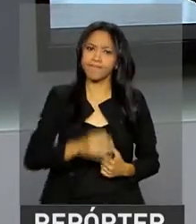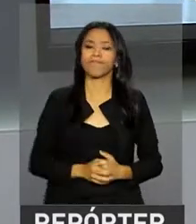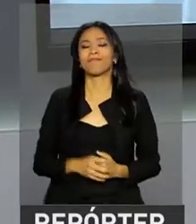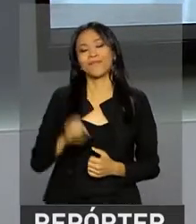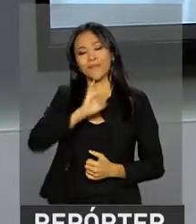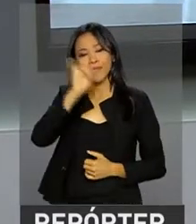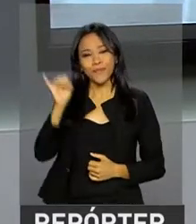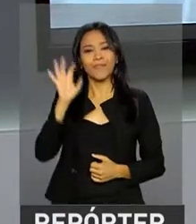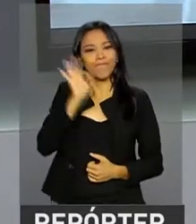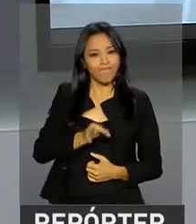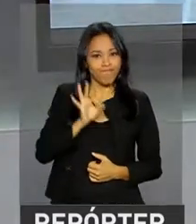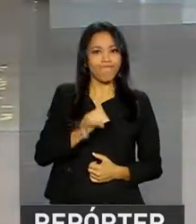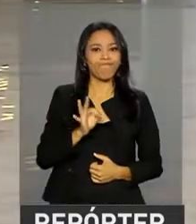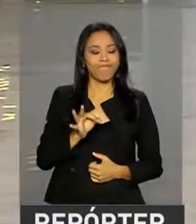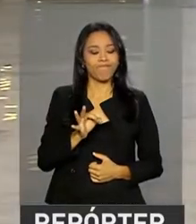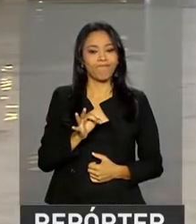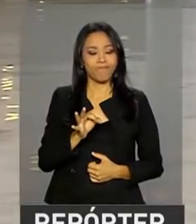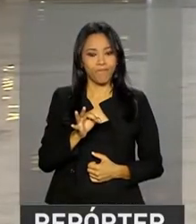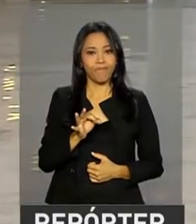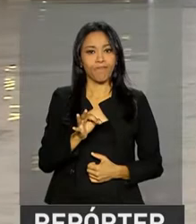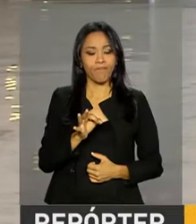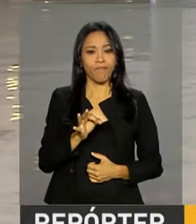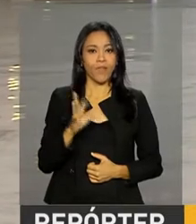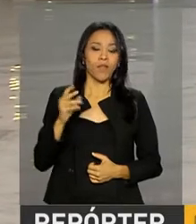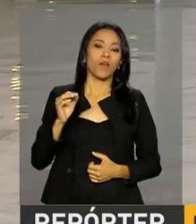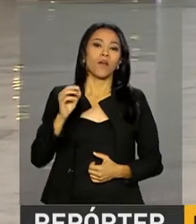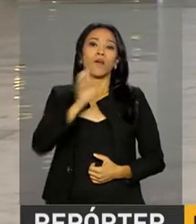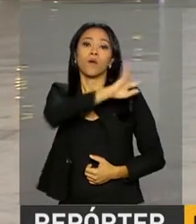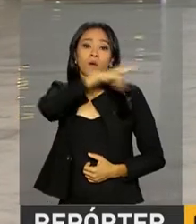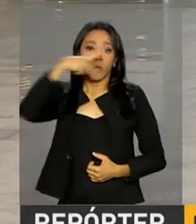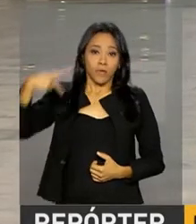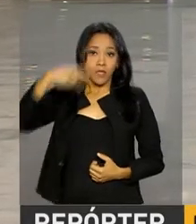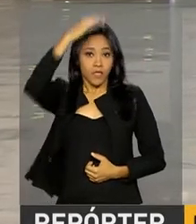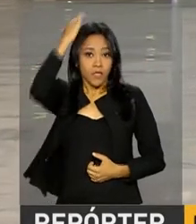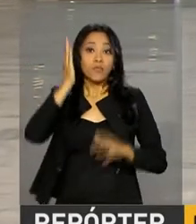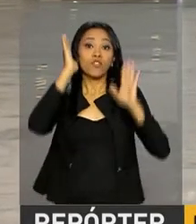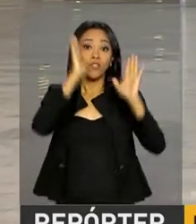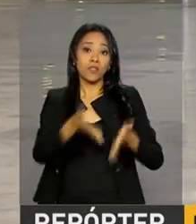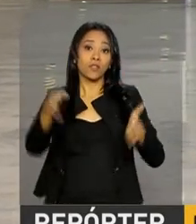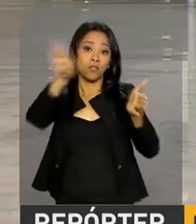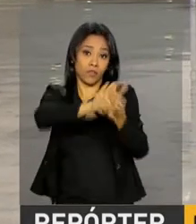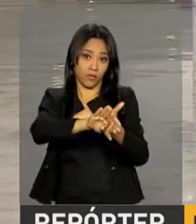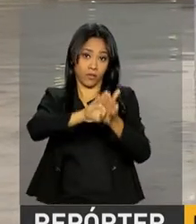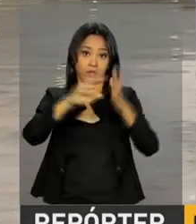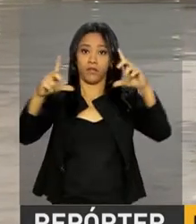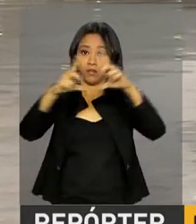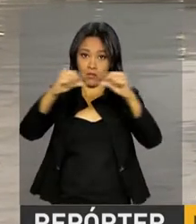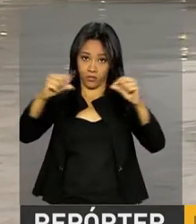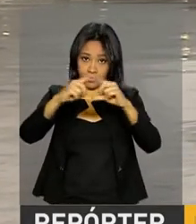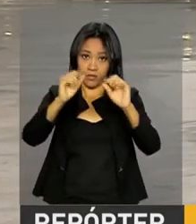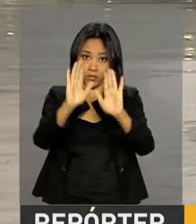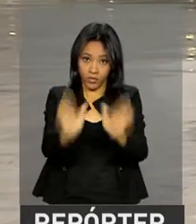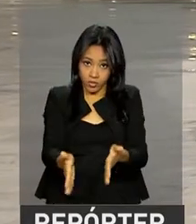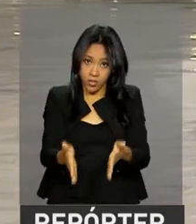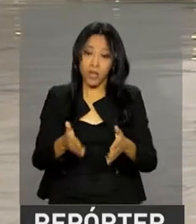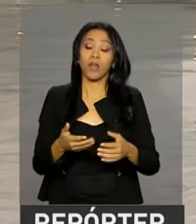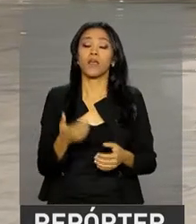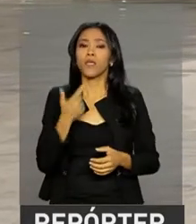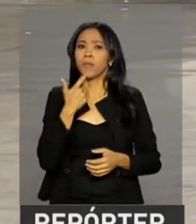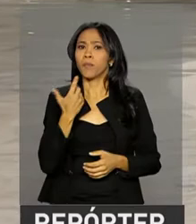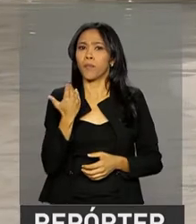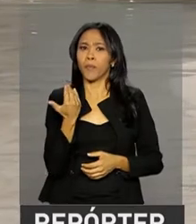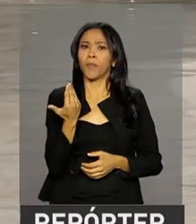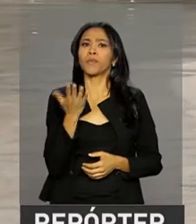Olá, Carla. É isso mesmo. O presidente Michel Temer já está em Brasília e chegou agora há pouco aqui